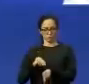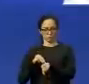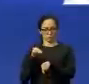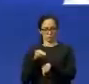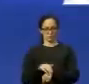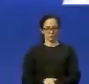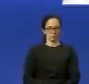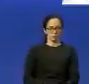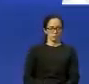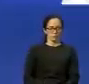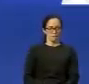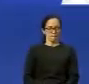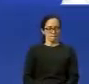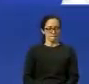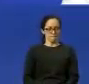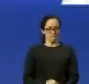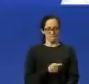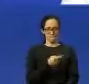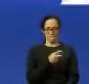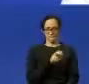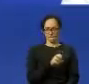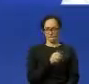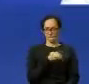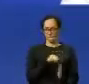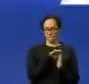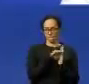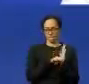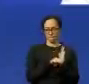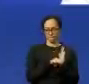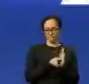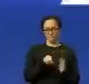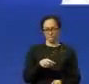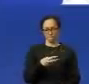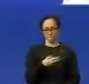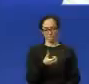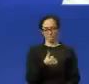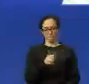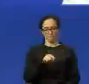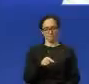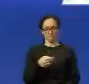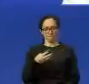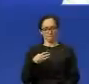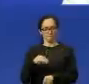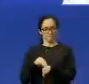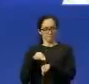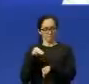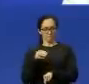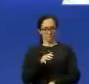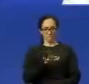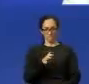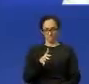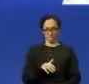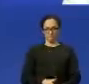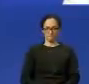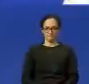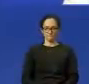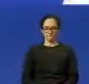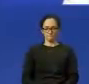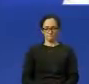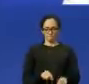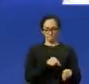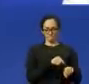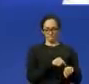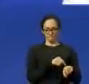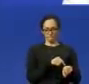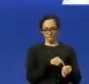escoaram 15 centímetros em 26,3 minutos aproximadamente. Portanto, das